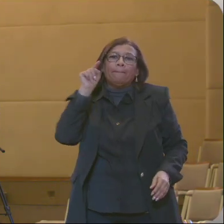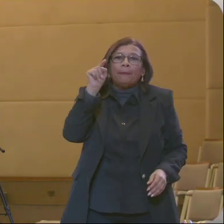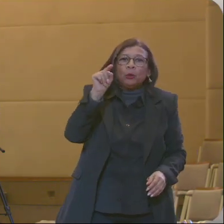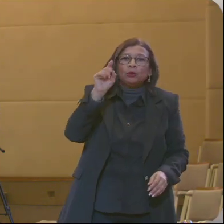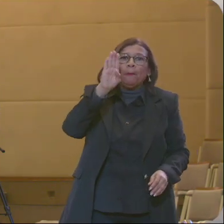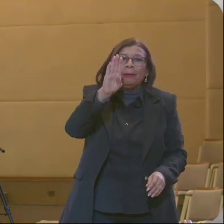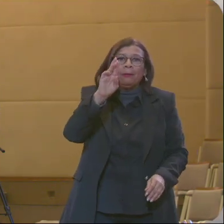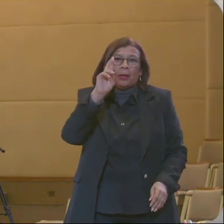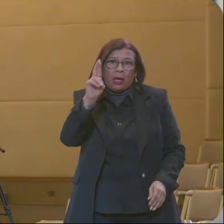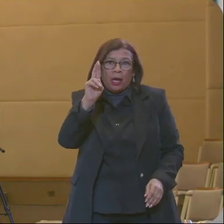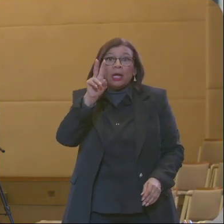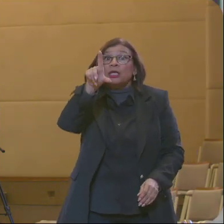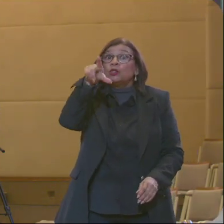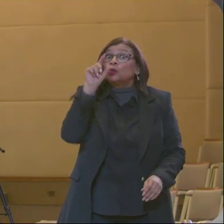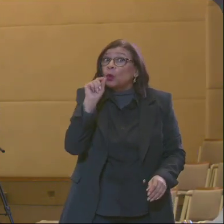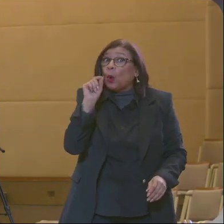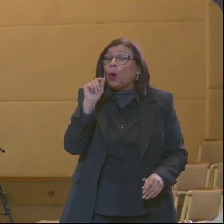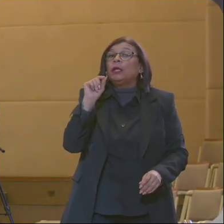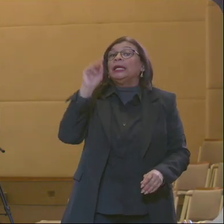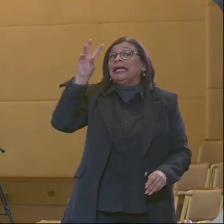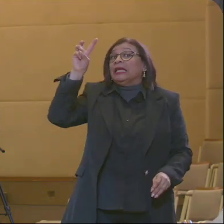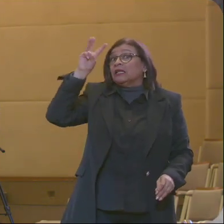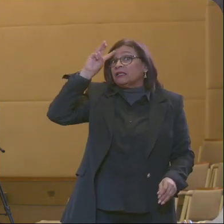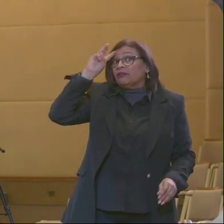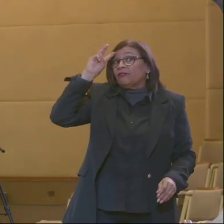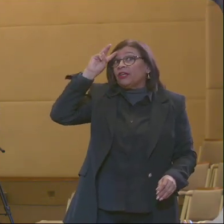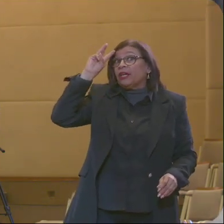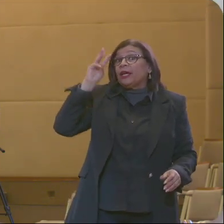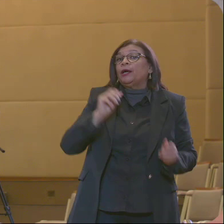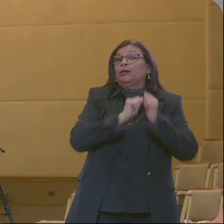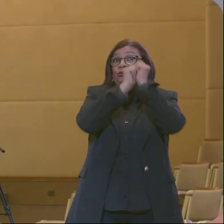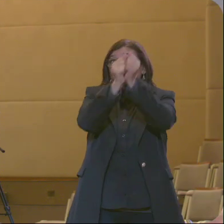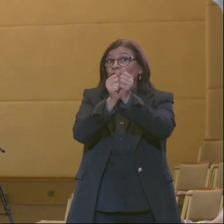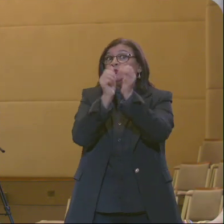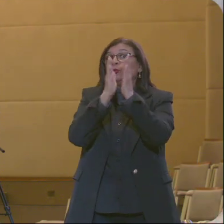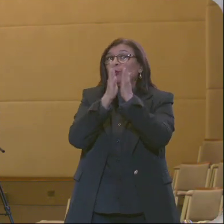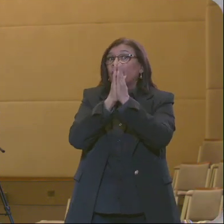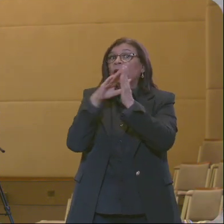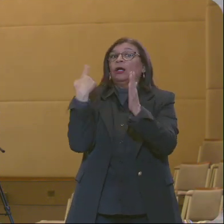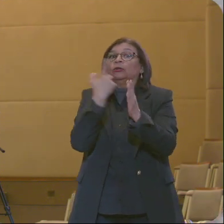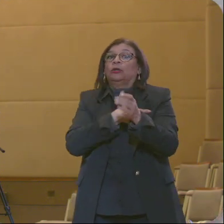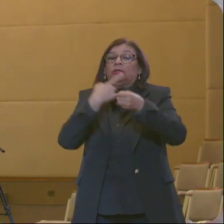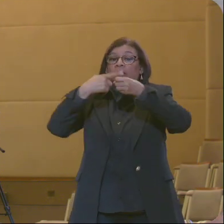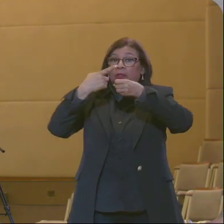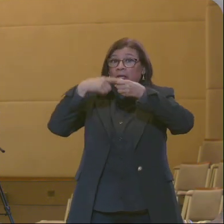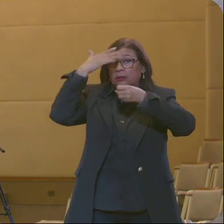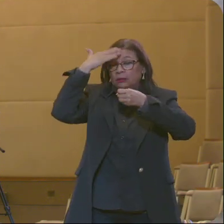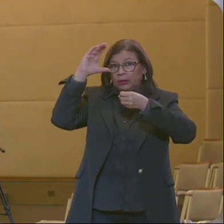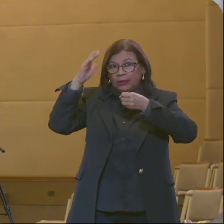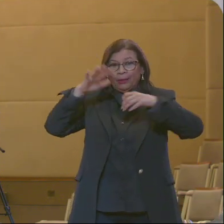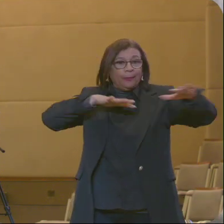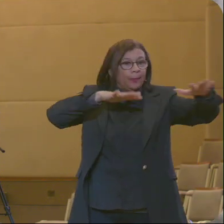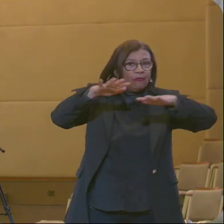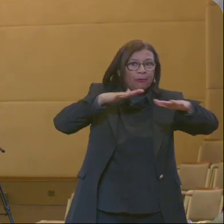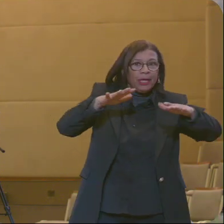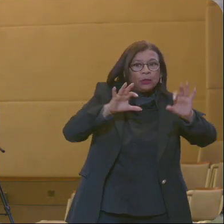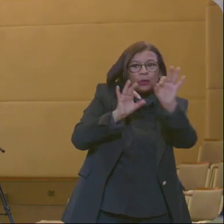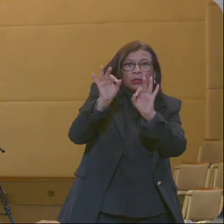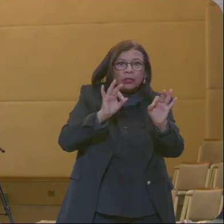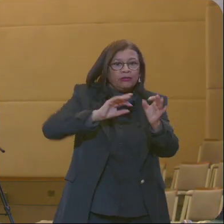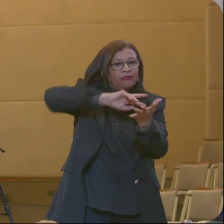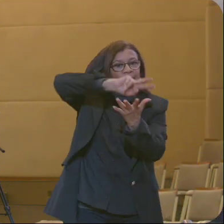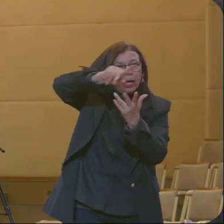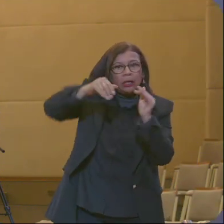torredeoração.curitiba.br. Assim você escolhe ali uma terça-feira para interceder, clamar pelo nosso município de Curitiba. Esse movimento organizado por